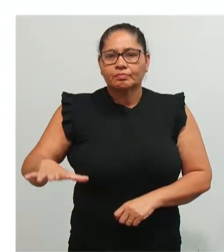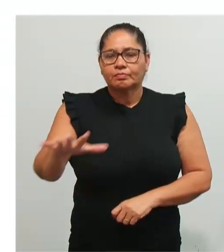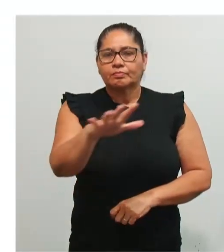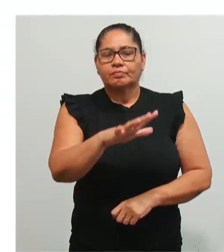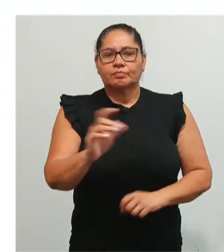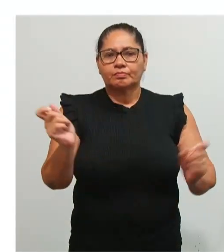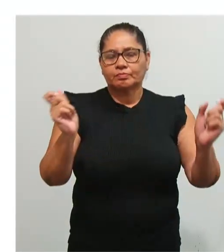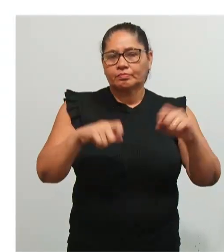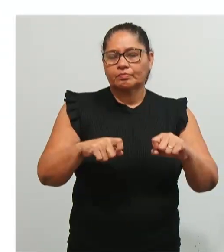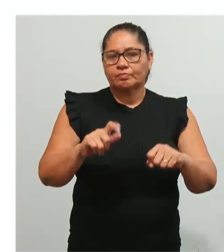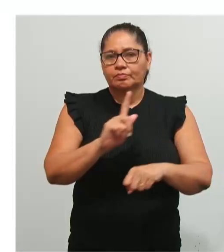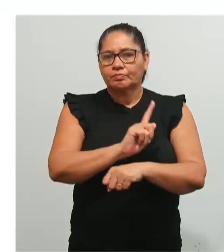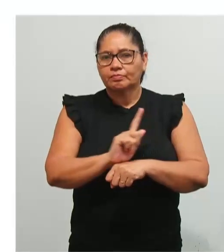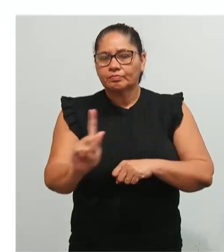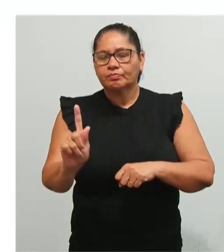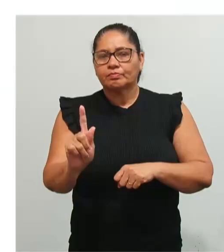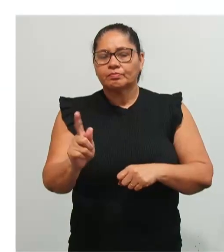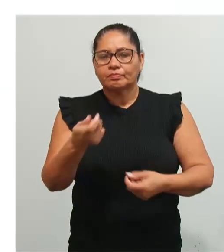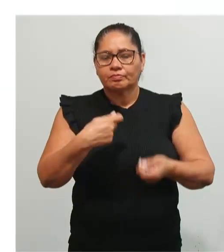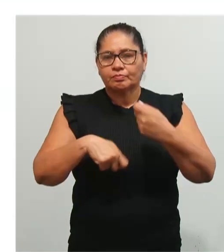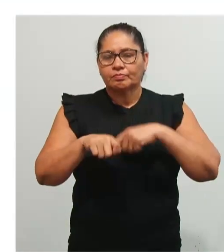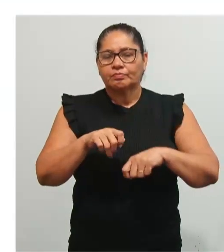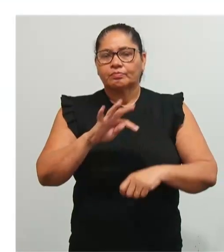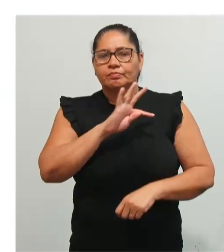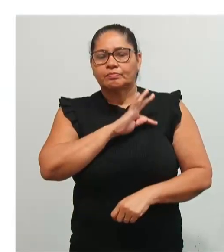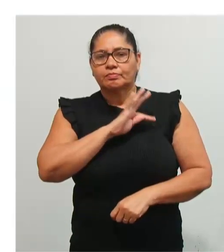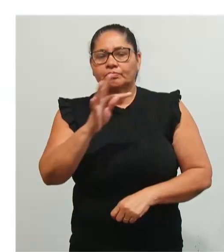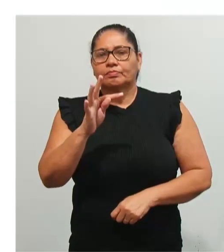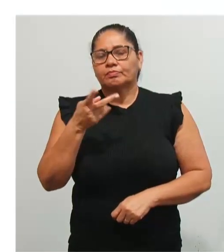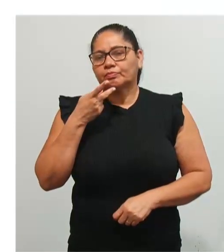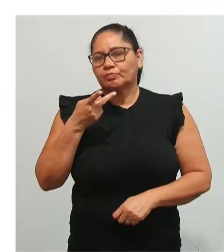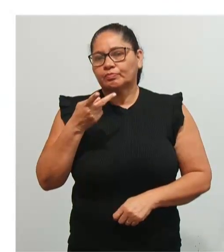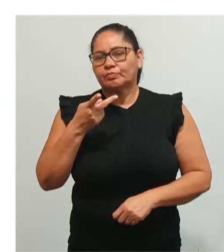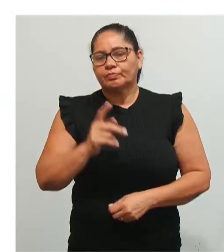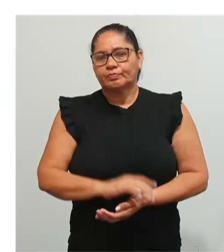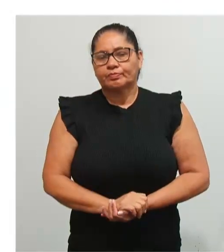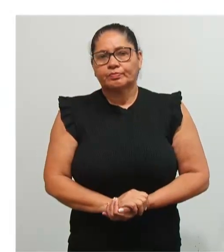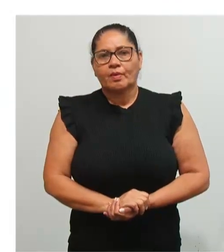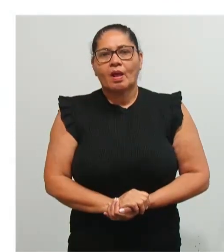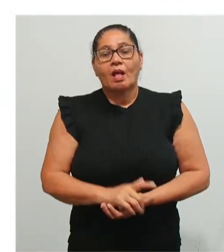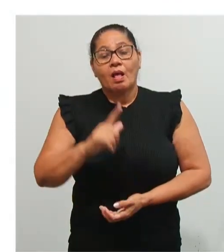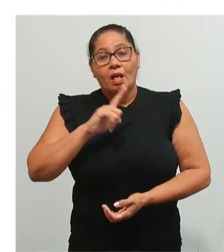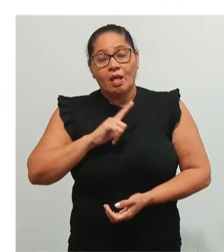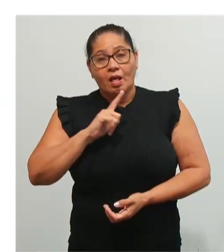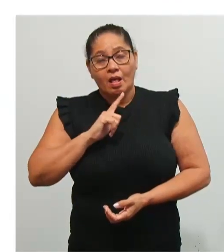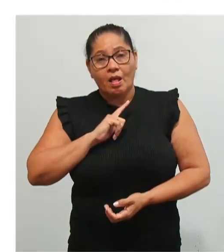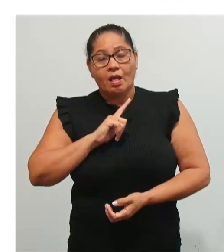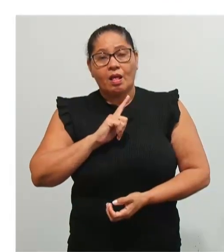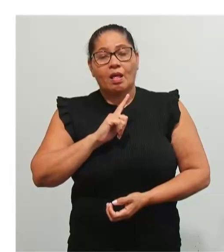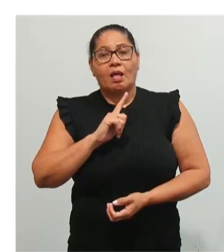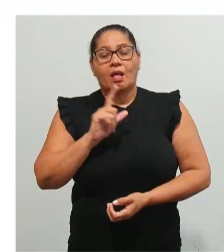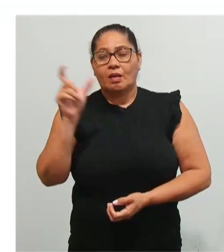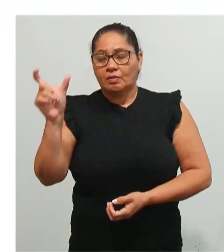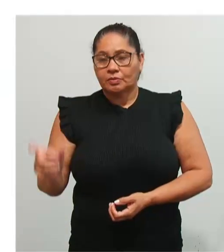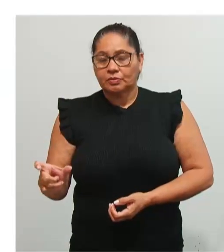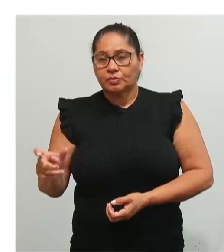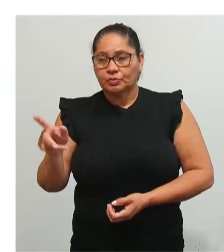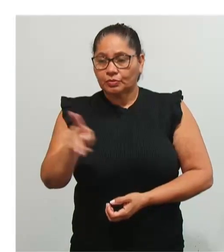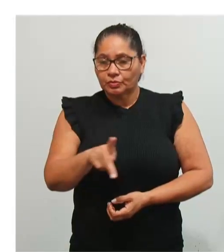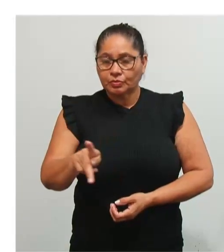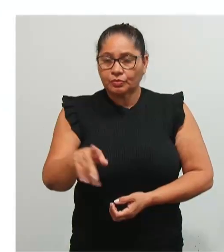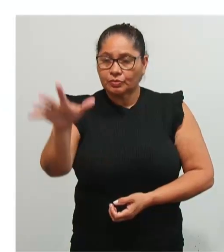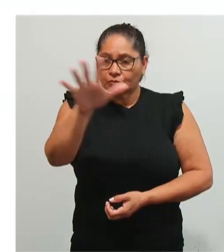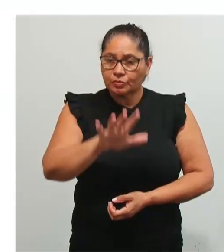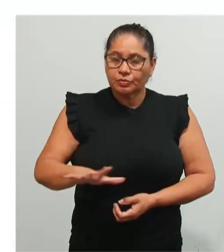capacidades gerencial, financeira e técnica propriamente dita, e tem nos agentes públicos, em sentido amplo, e